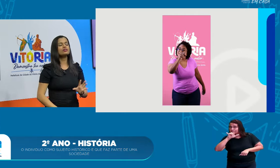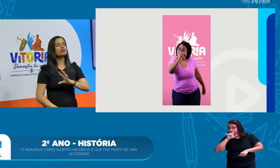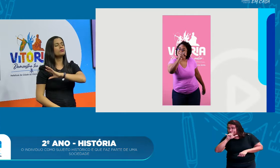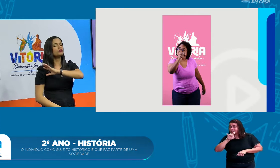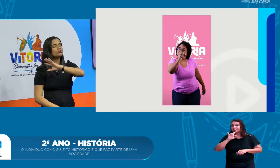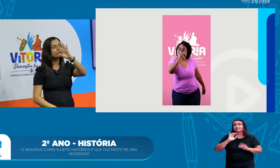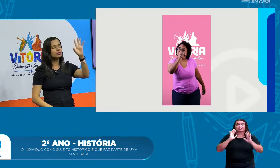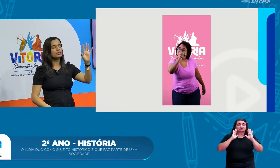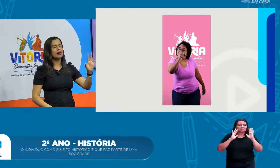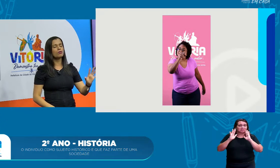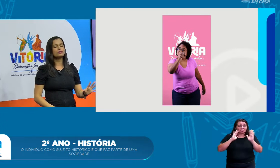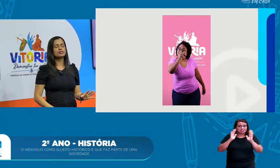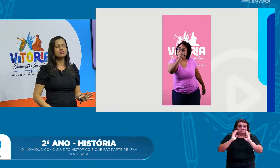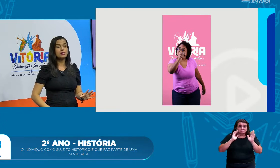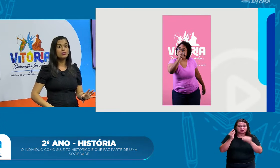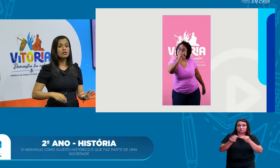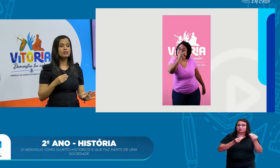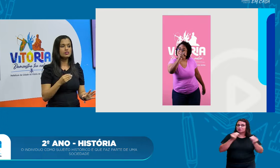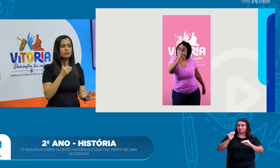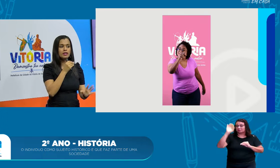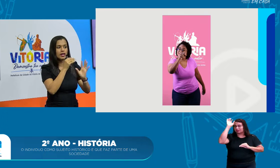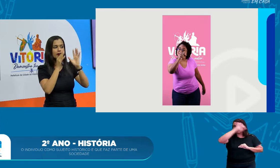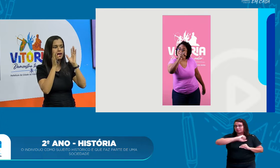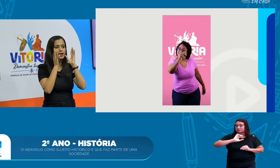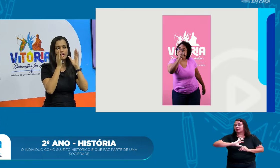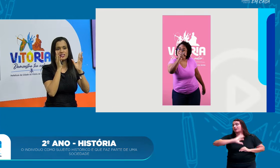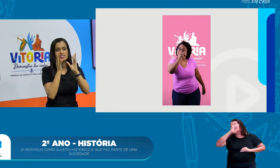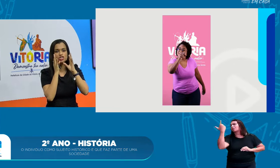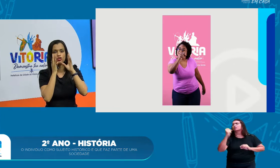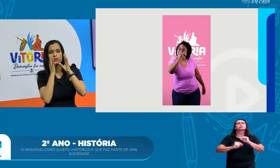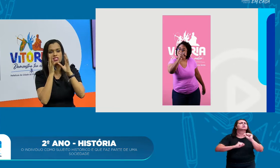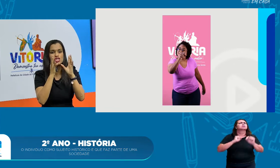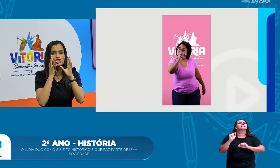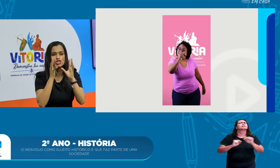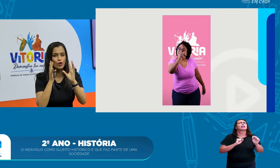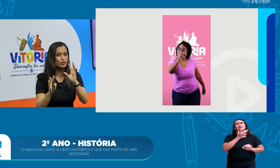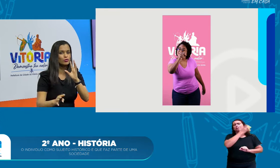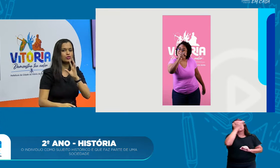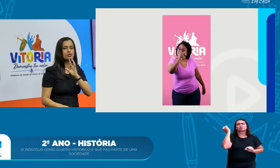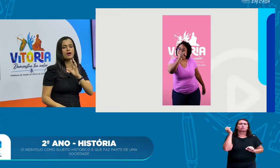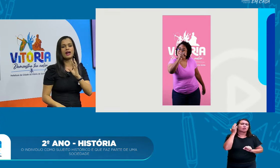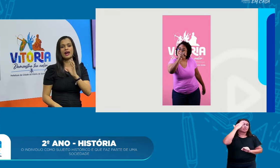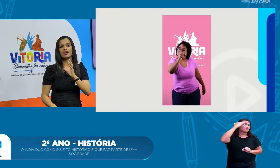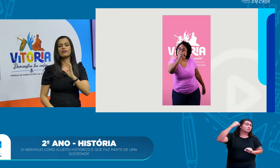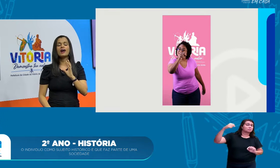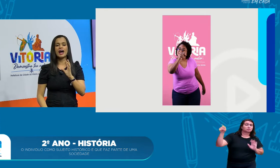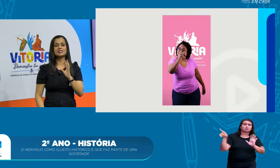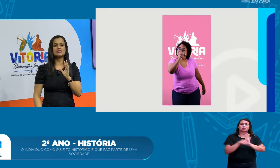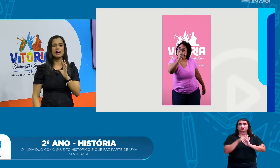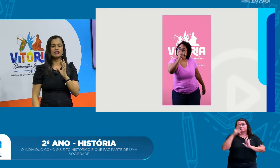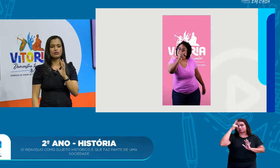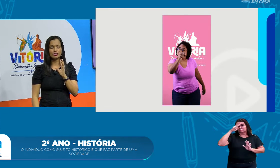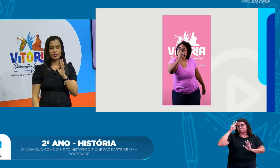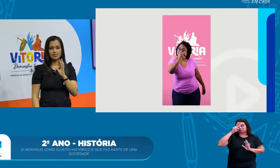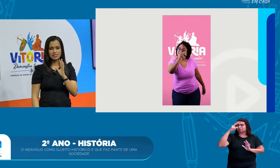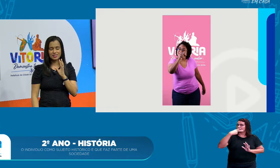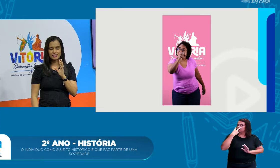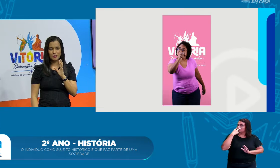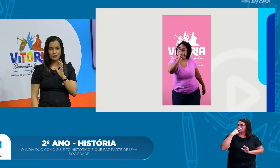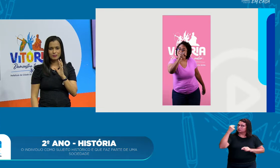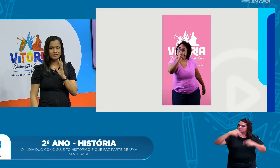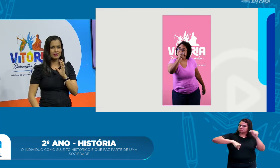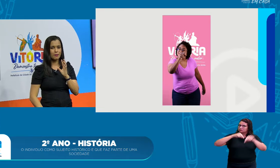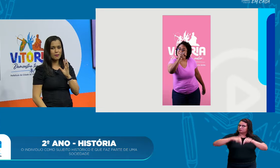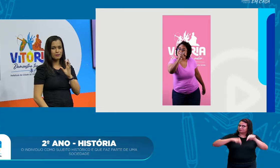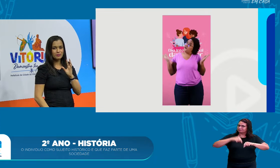informarem sobre tudo o que está acontecendo e sobre quem é esses nomes históricos que marcaram a cidade de Vitória de Santo